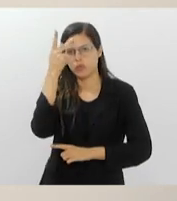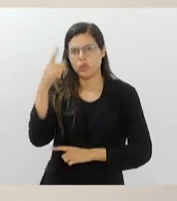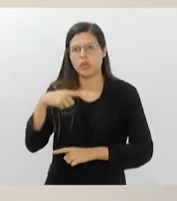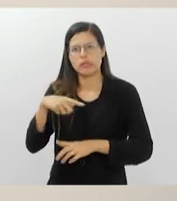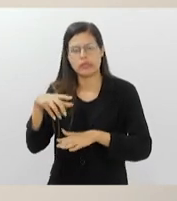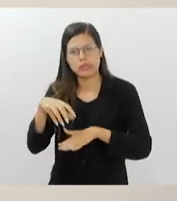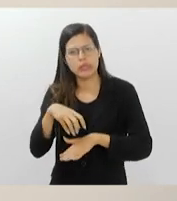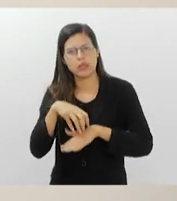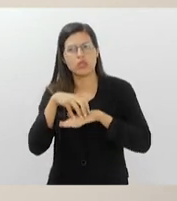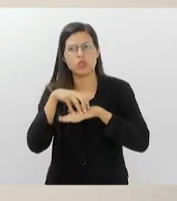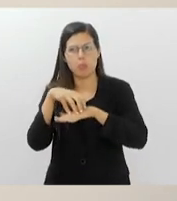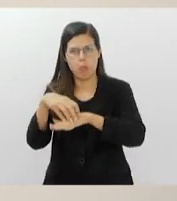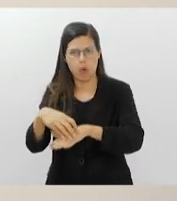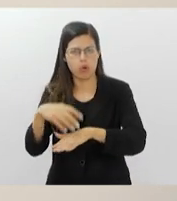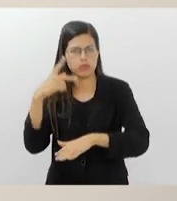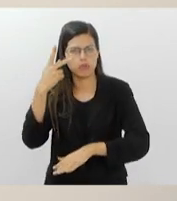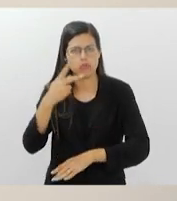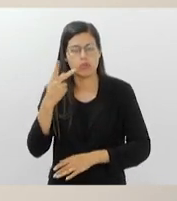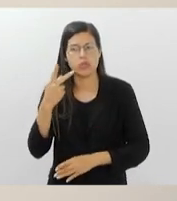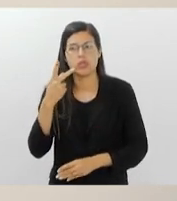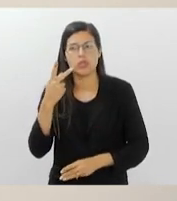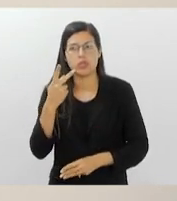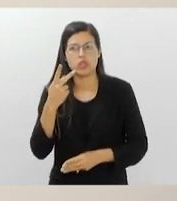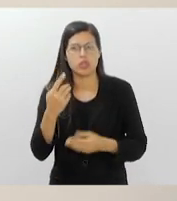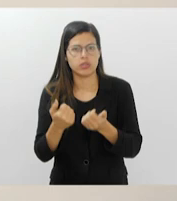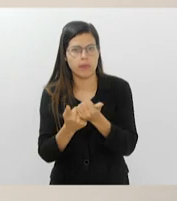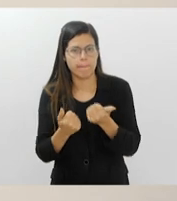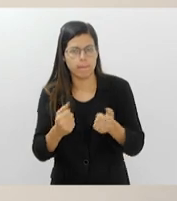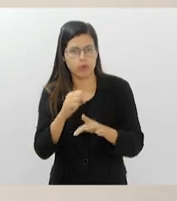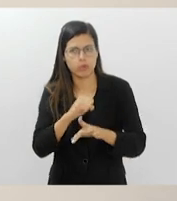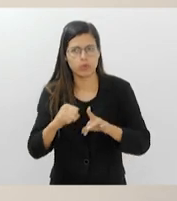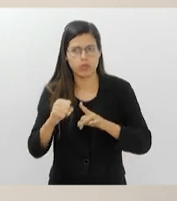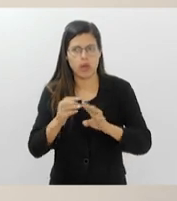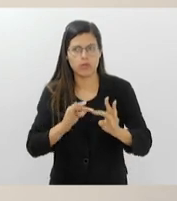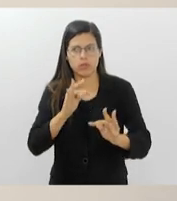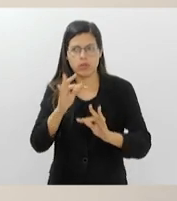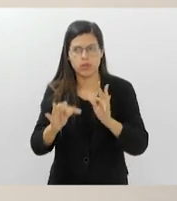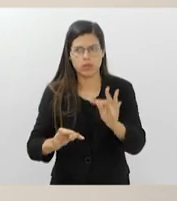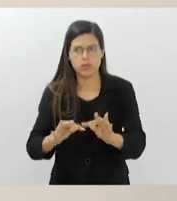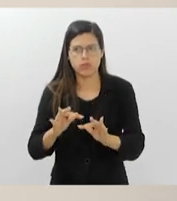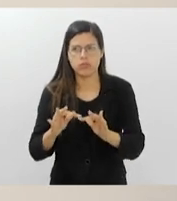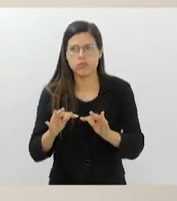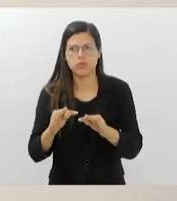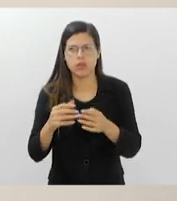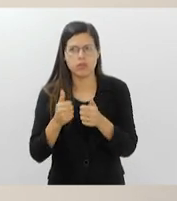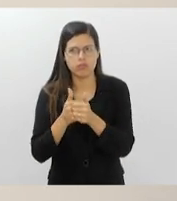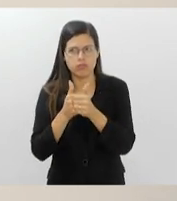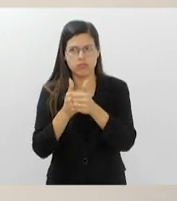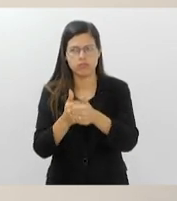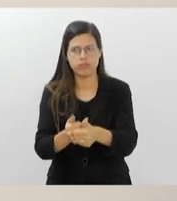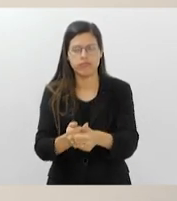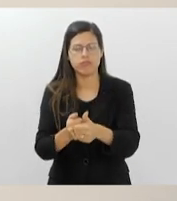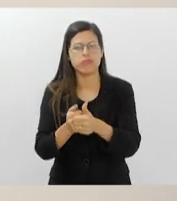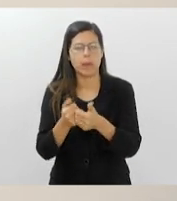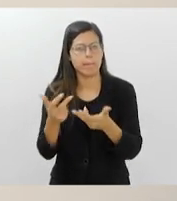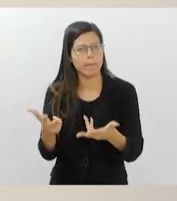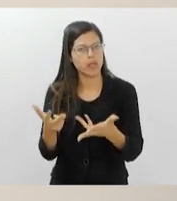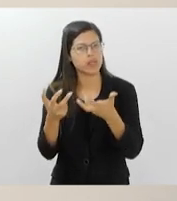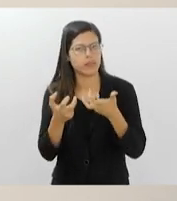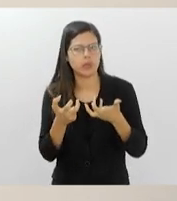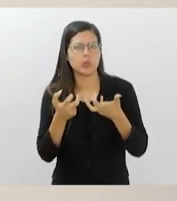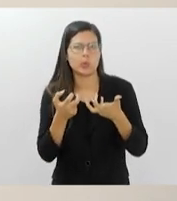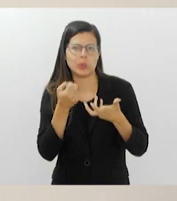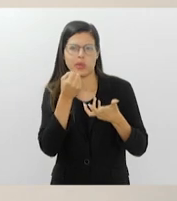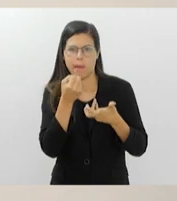política né de apoio social durante o tratamento tem sido é acompanhado e visto né com muito bons olhos e a